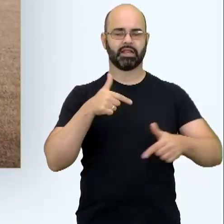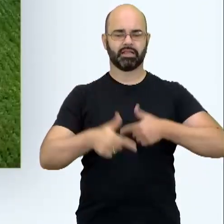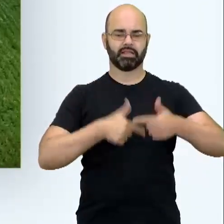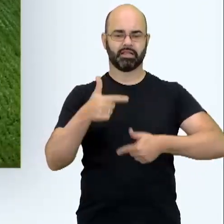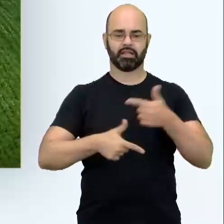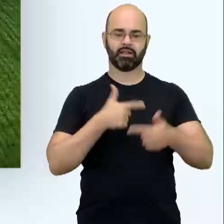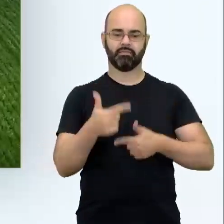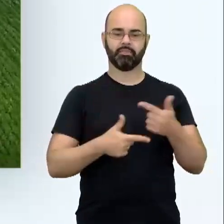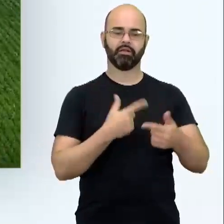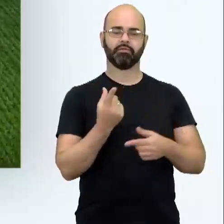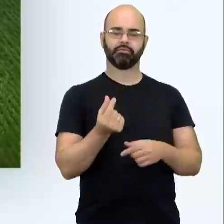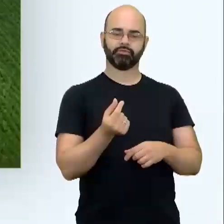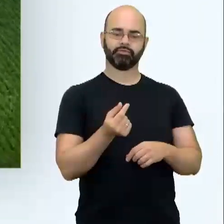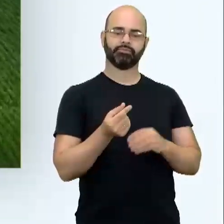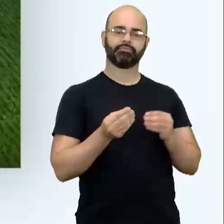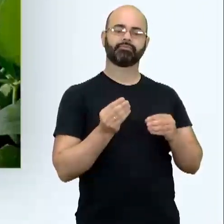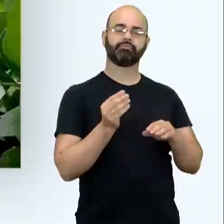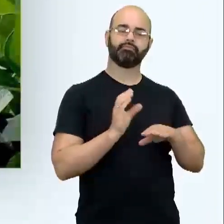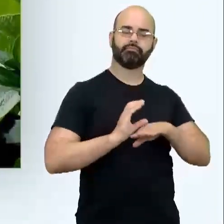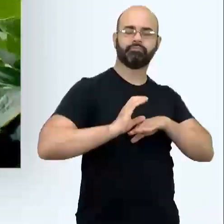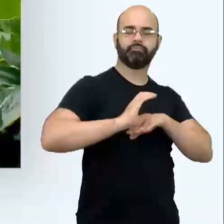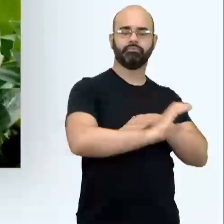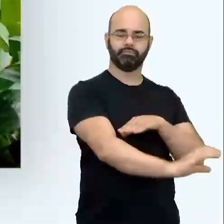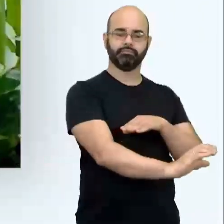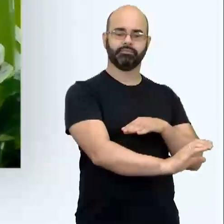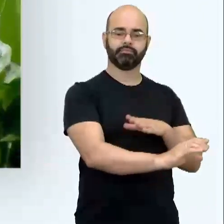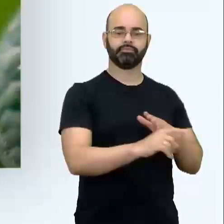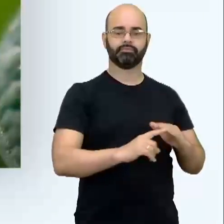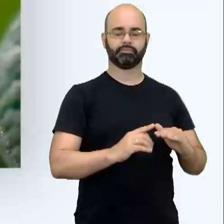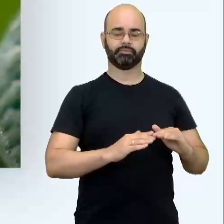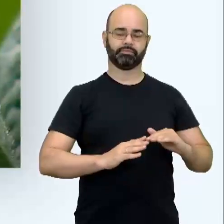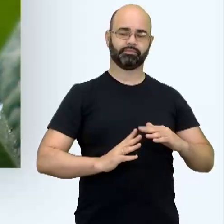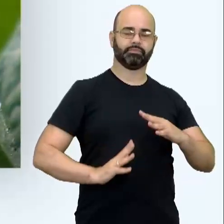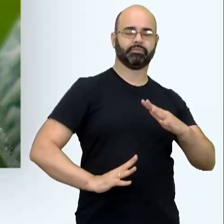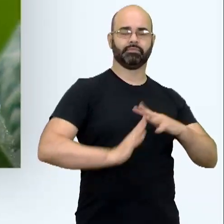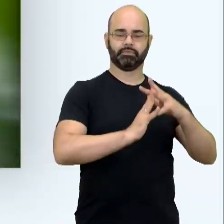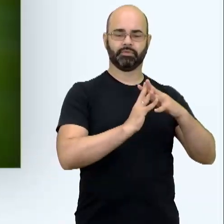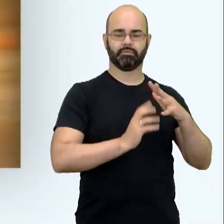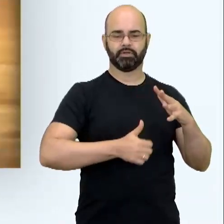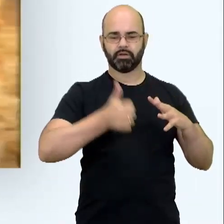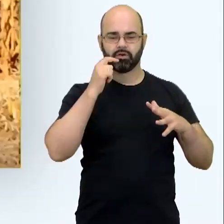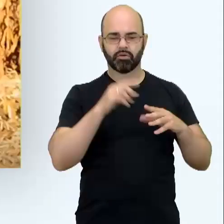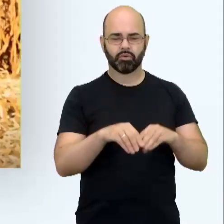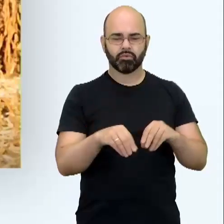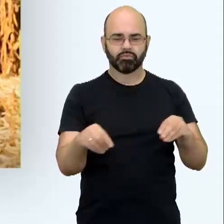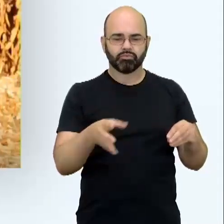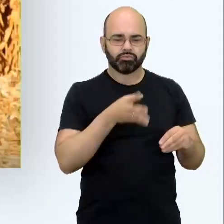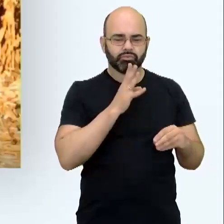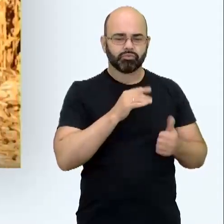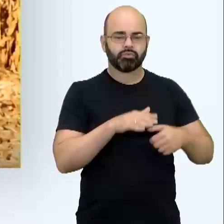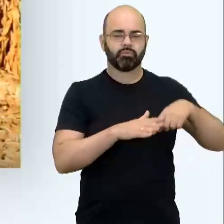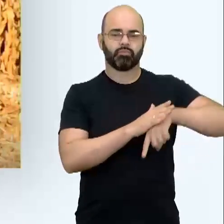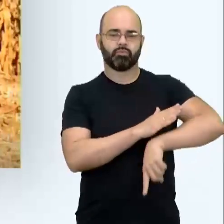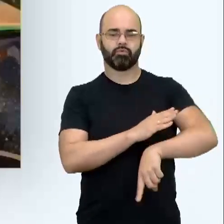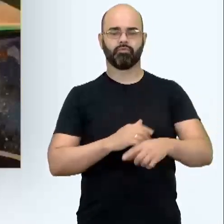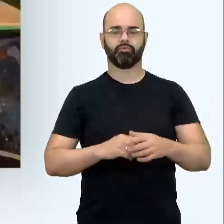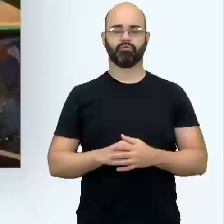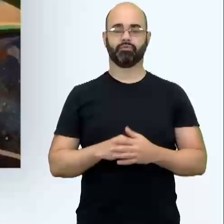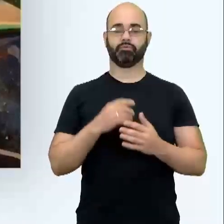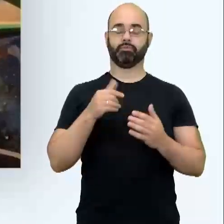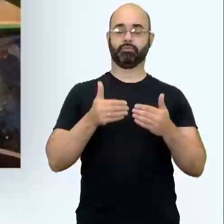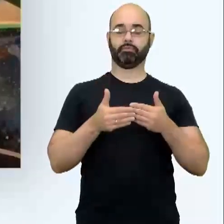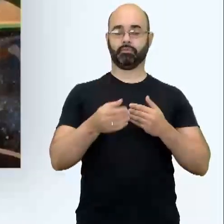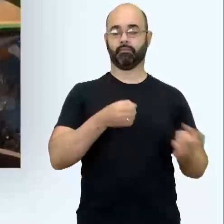que produzirá dados completos em escalas que permitem maior detalhamento dos solos. O retorno econômico para a